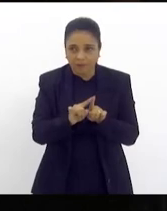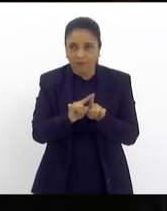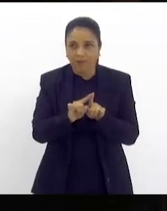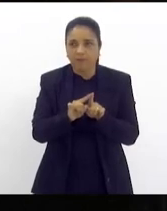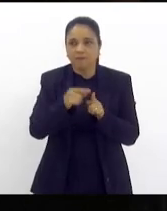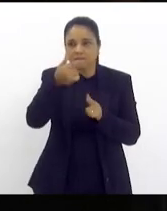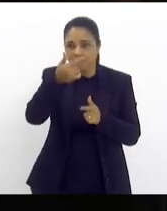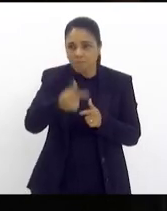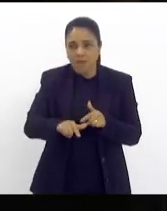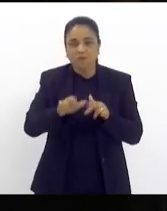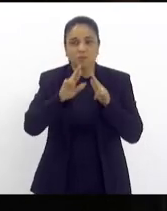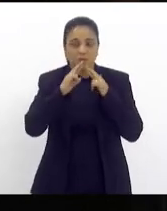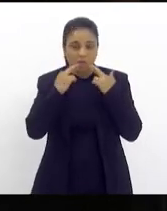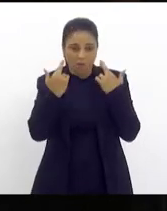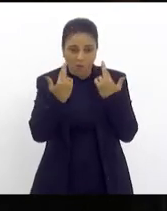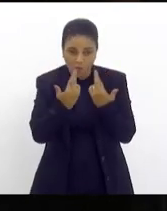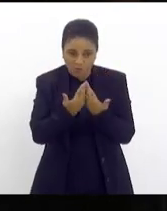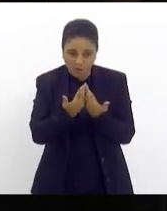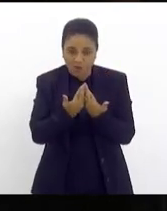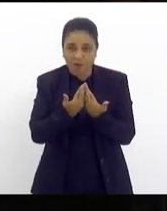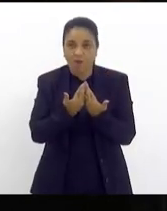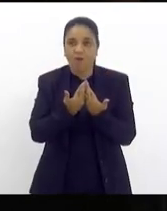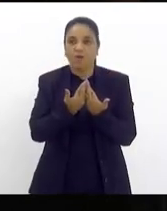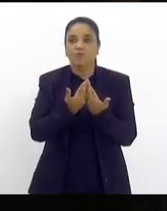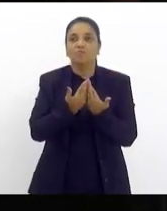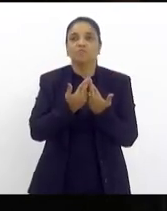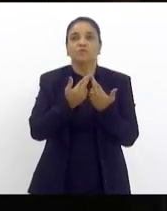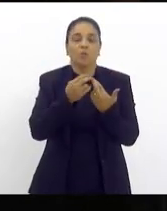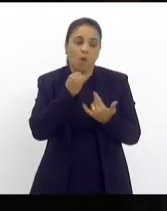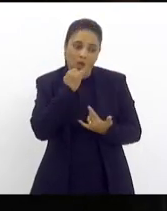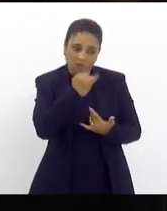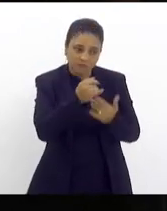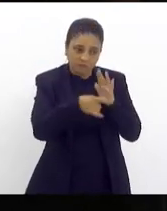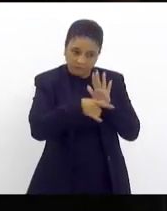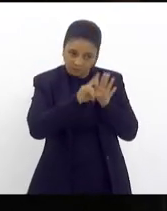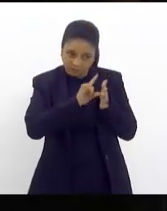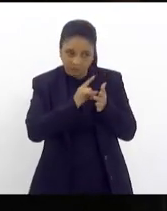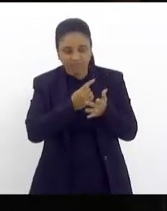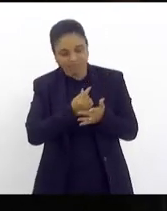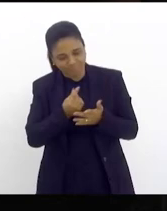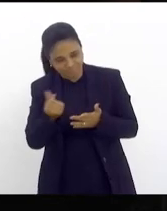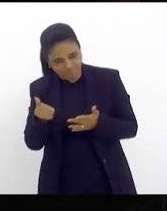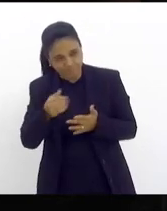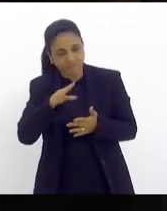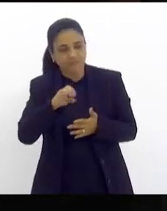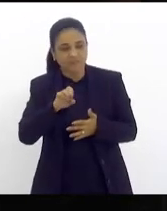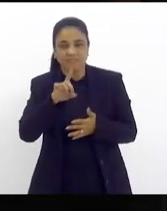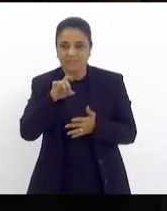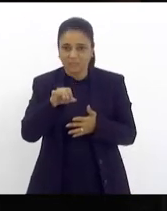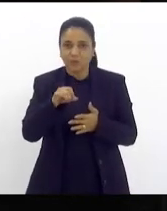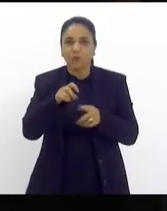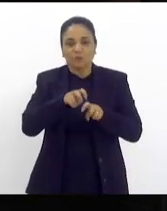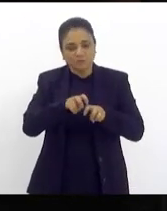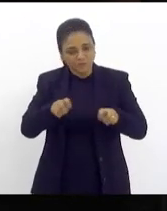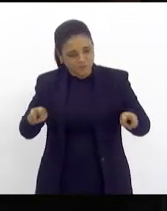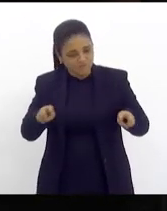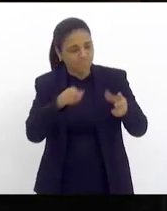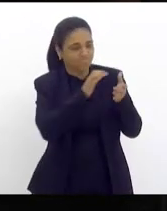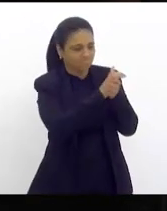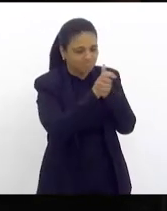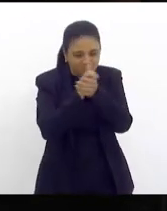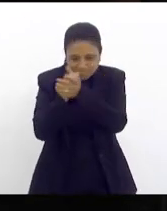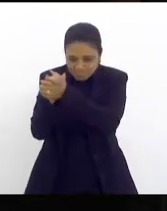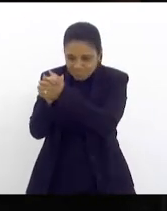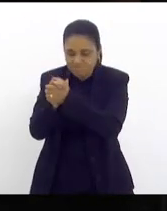mais uma reunião, até avisei para o deputado antes, para eu poder sair um pouco mais cedo, mas cumprimentar de novo a mesa inteira, que é um prazer estar com